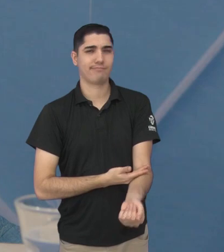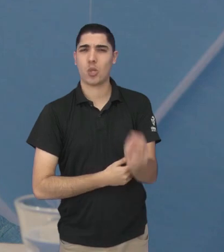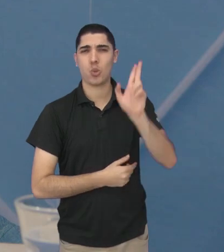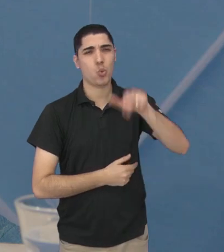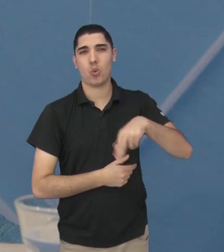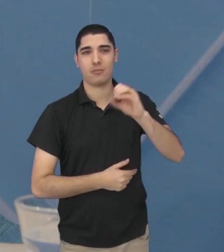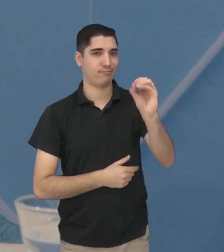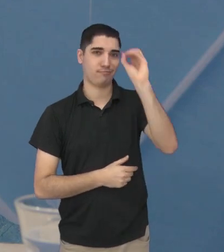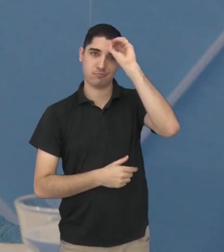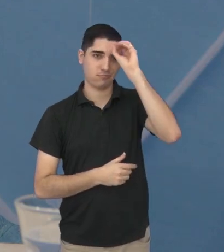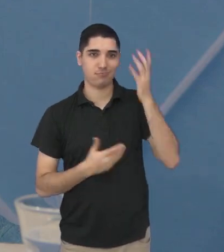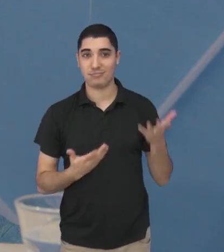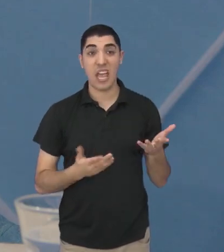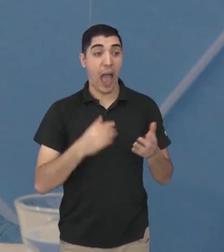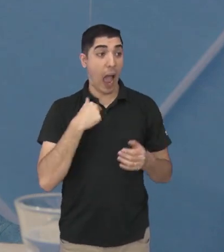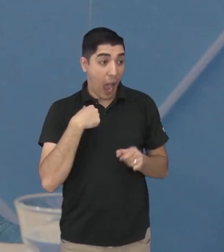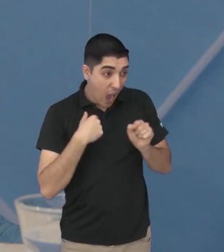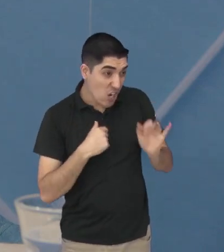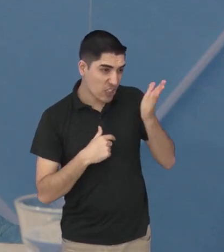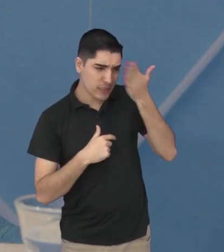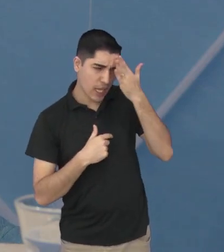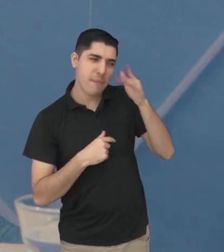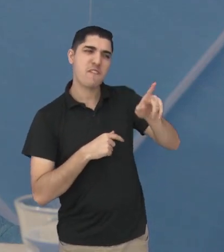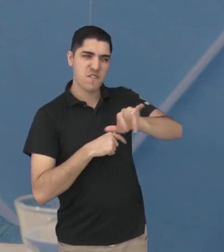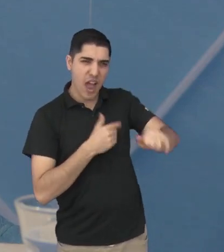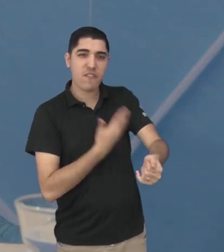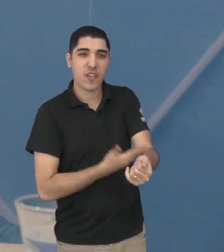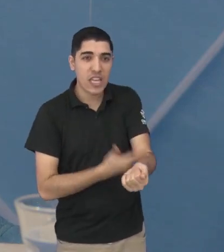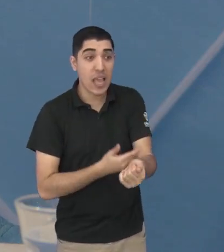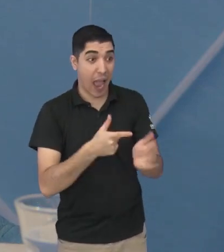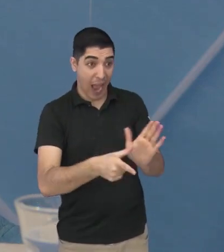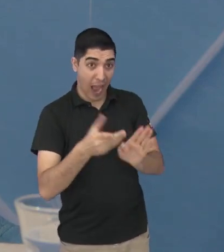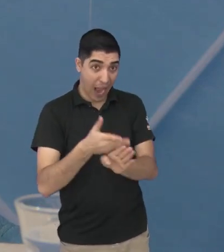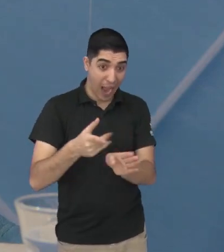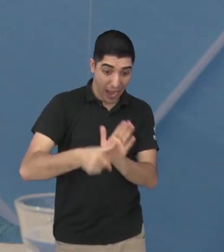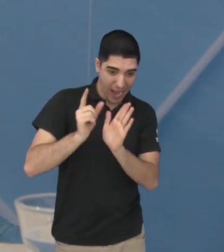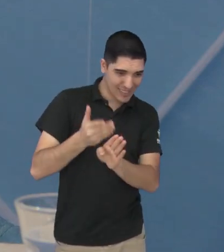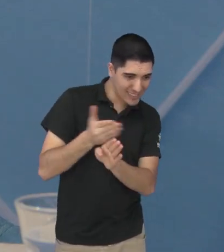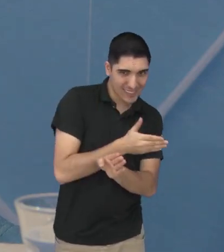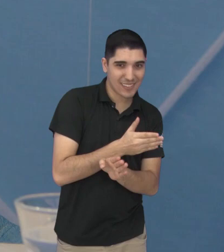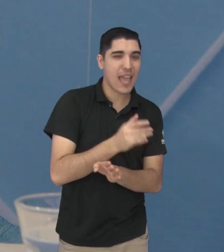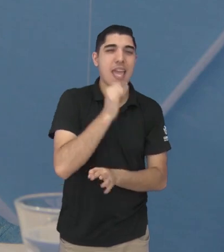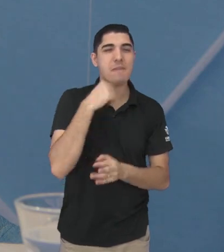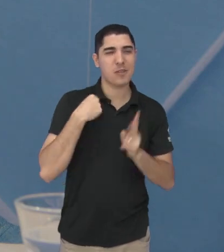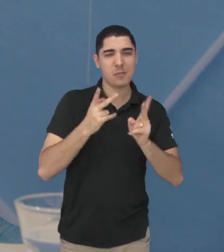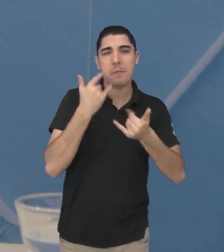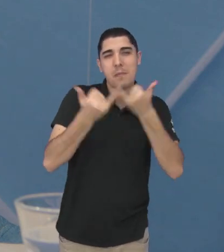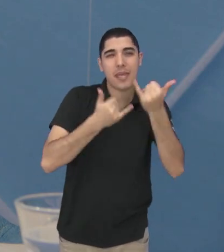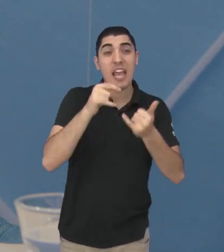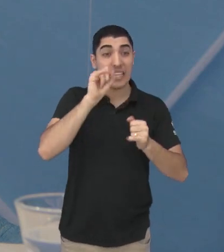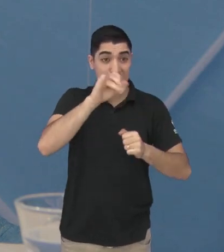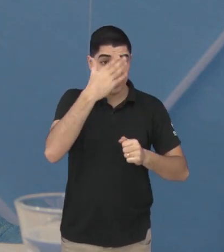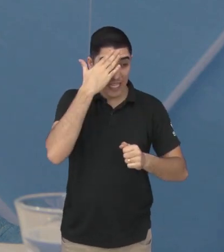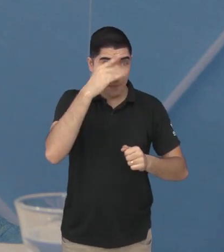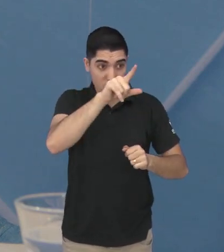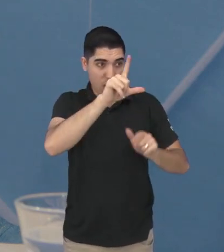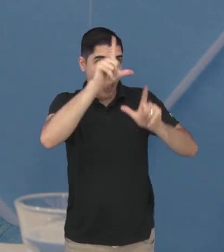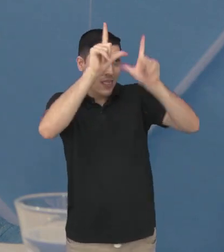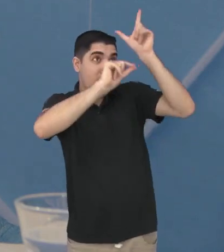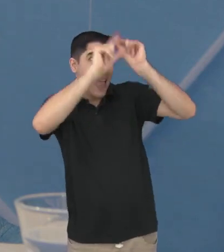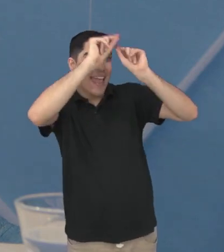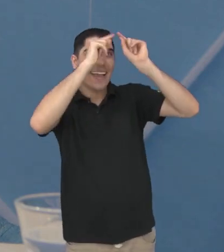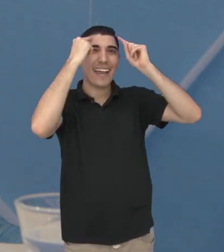Se soubesse, eu costumo brincar lá em casa que se você soubesse que você tem a estrela na testa e que você vai se tornar dependente